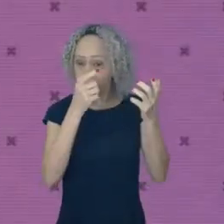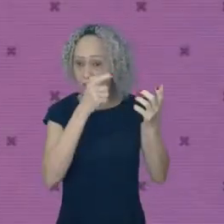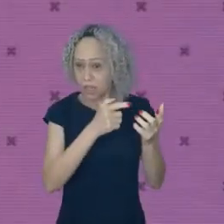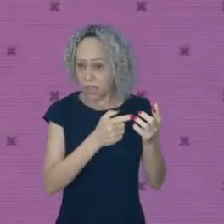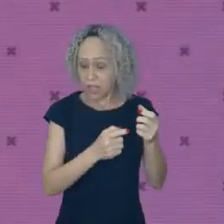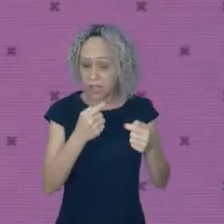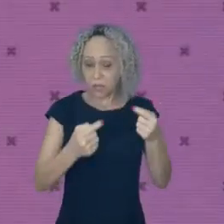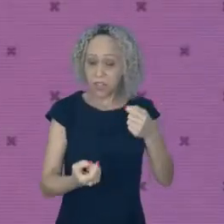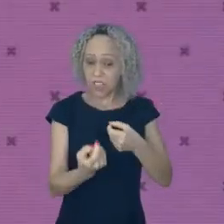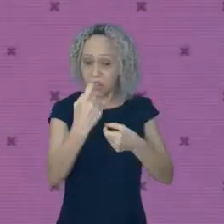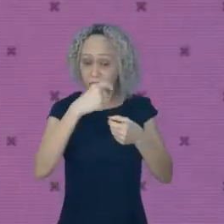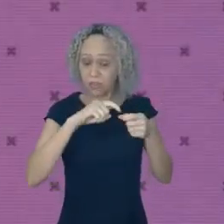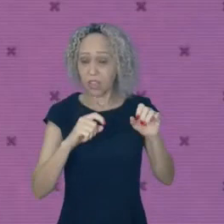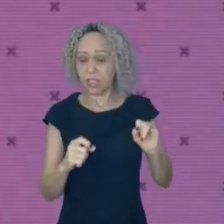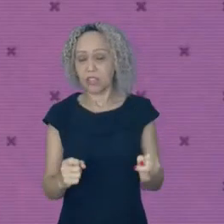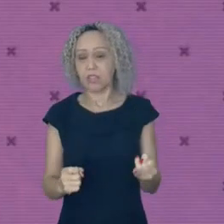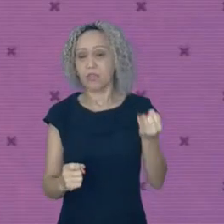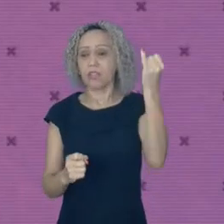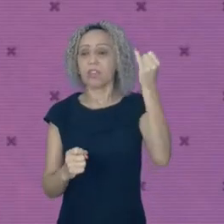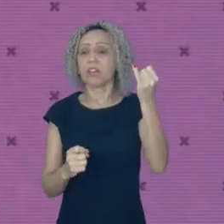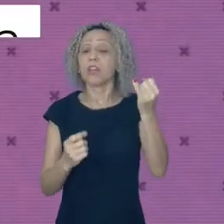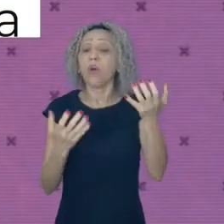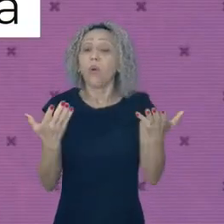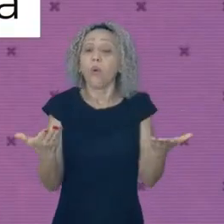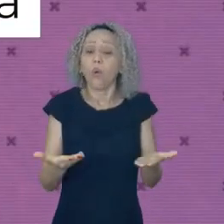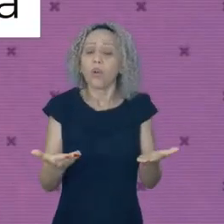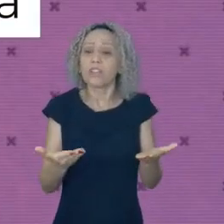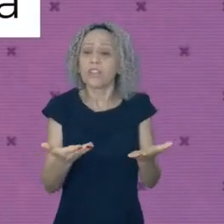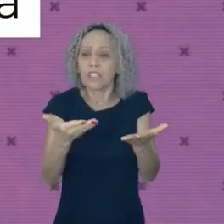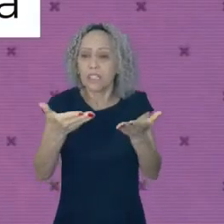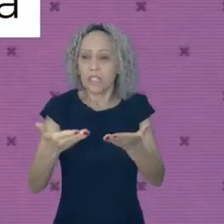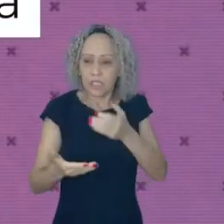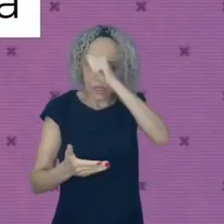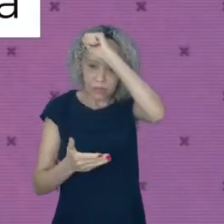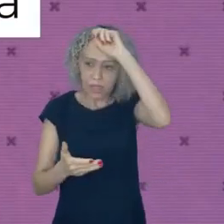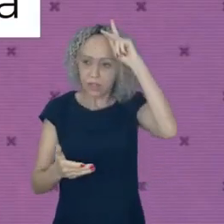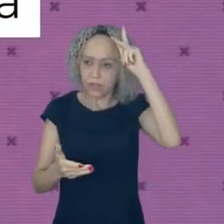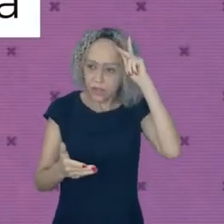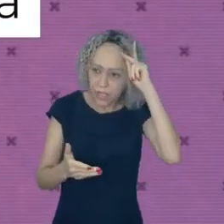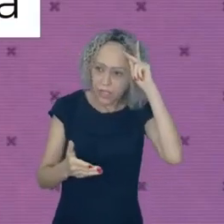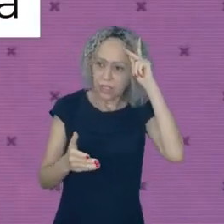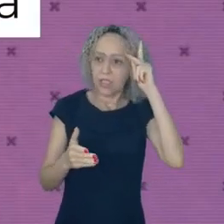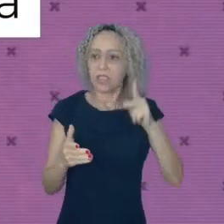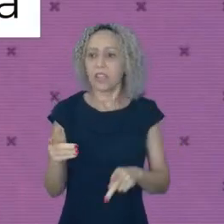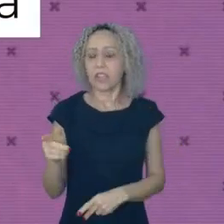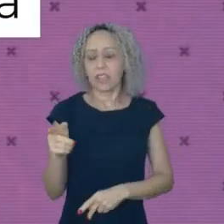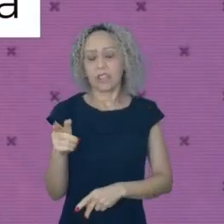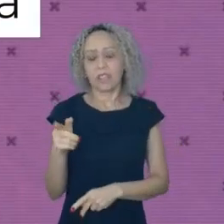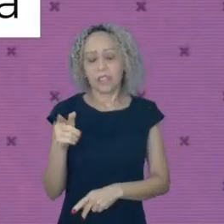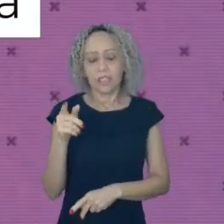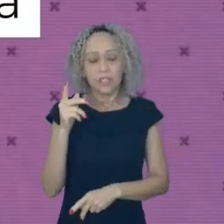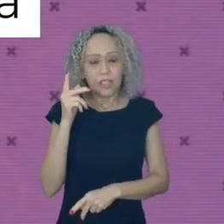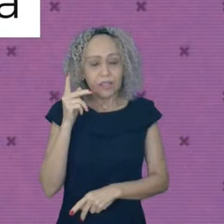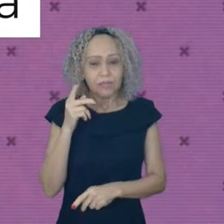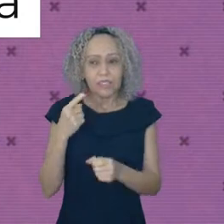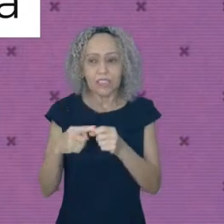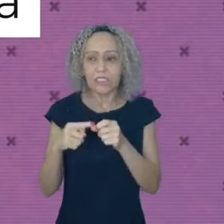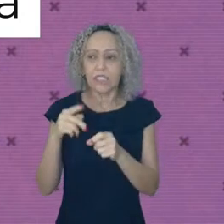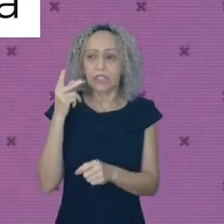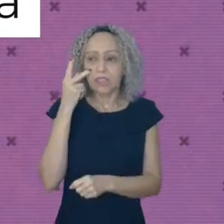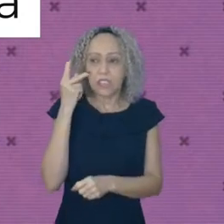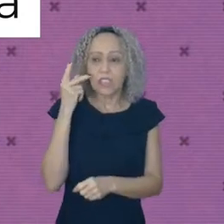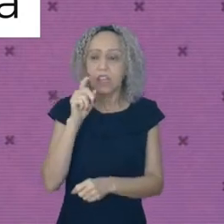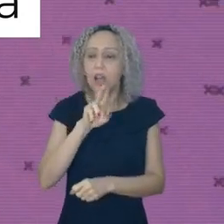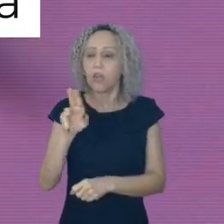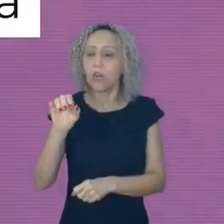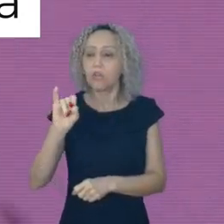política tão importante, recebemos para a aula de hoje a prefeita de Apuiarés, no Ceará, Iris Maria. Ela fala sobre como esse